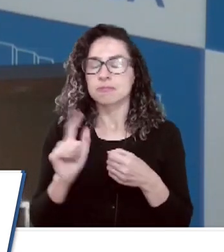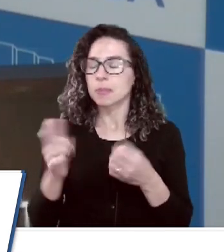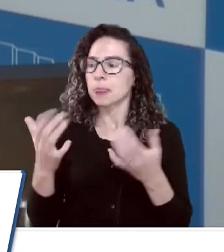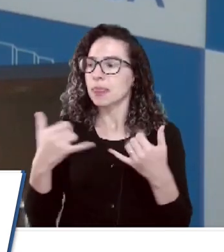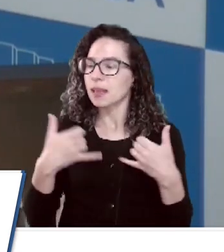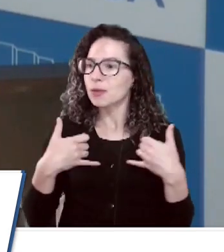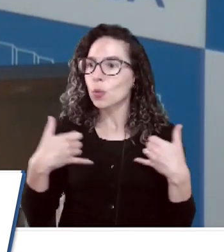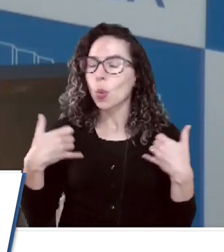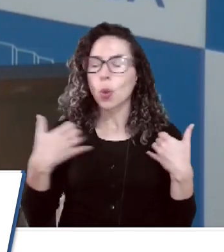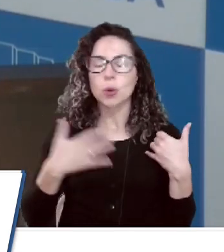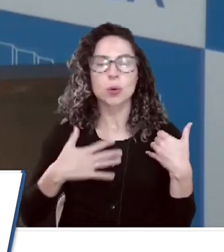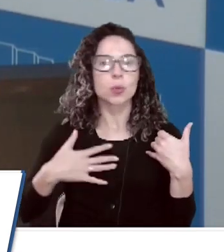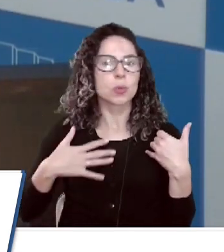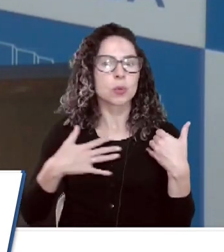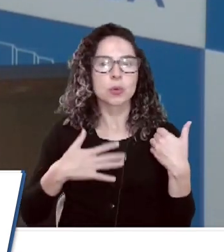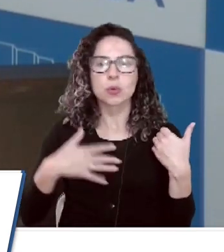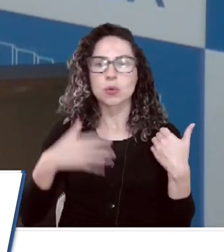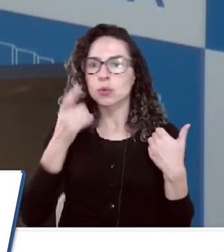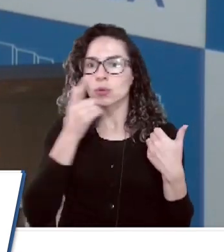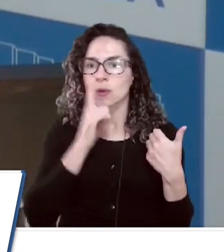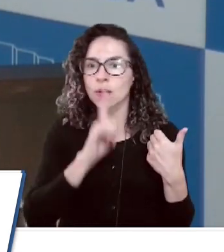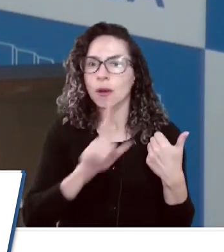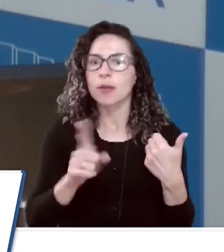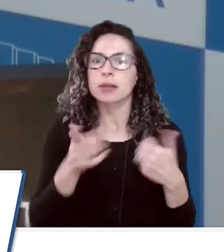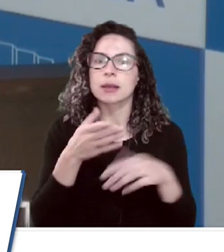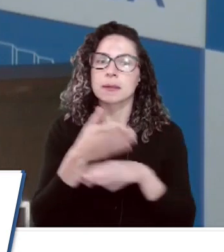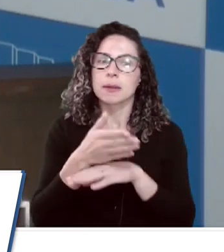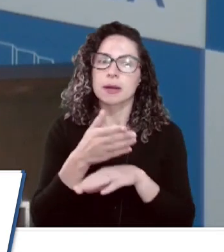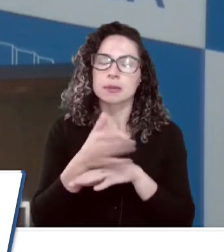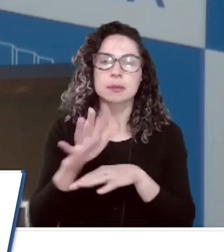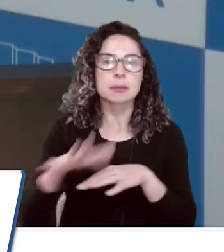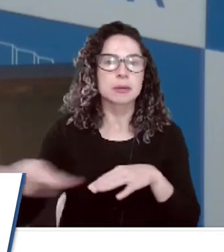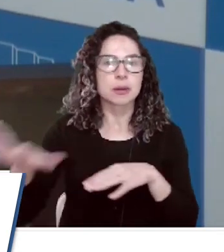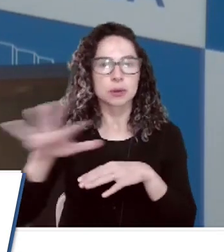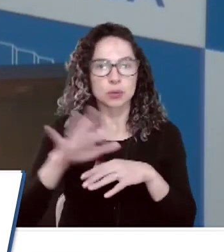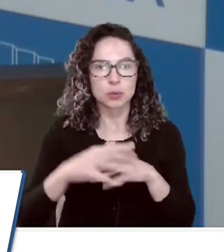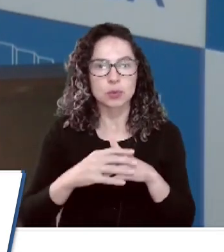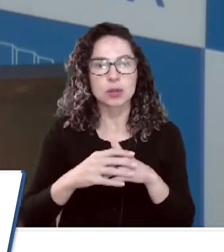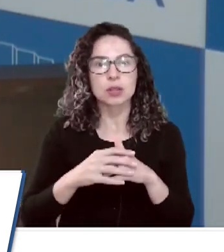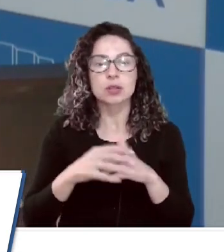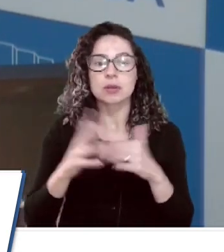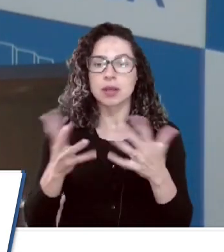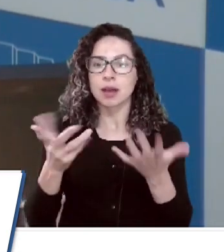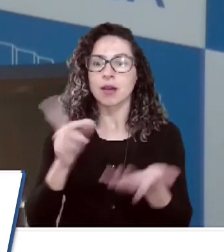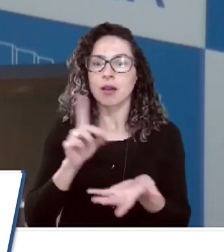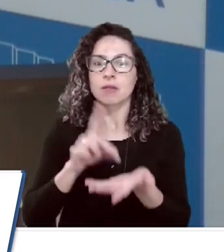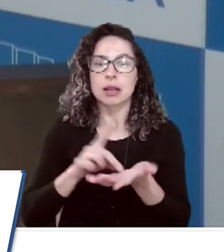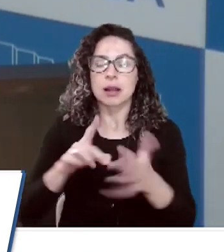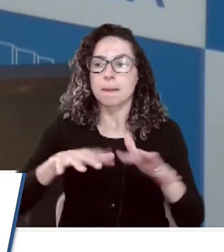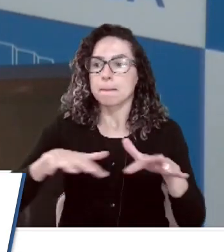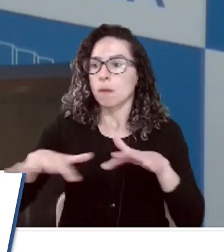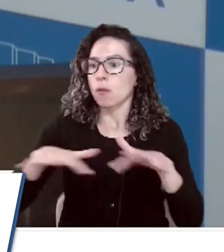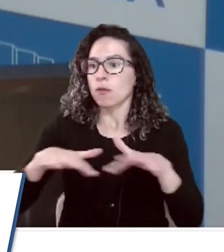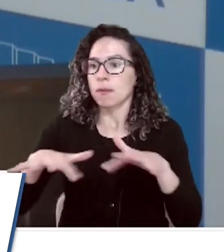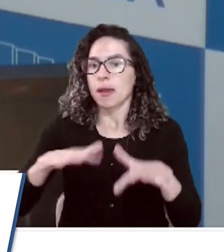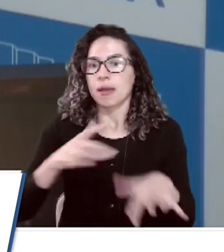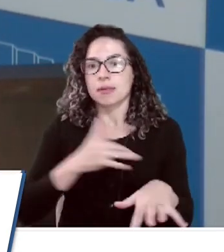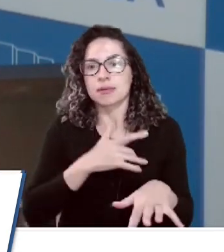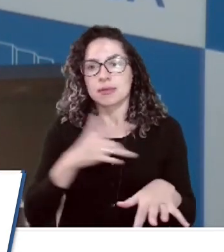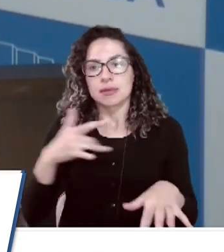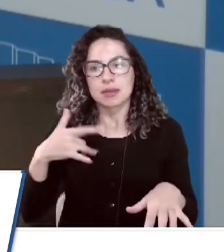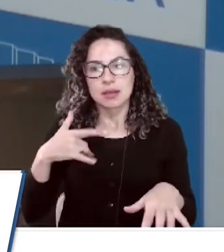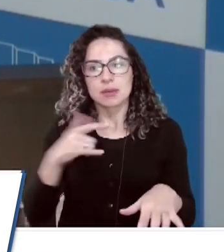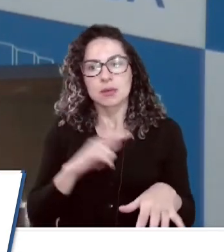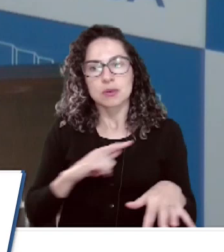grande de estar podendo fazer parte de tudo isso e nessa verdadeira revolução na saúde pública, que